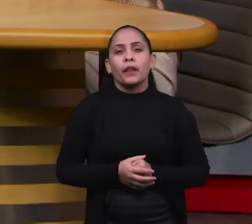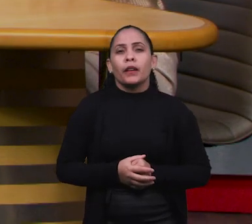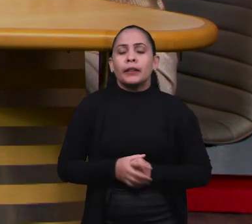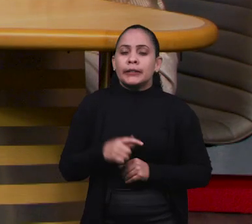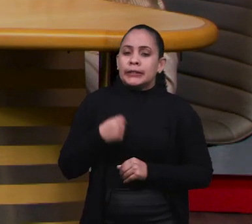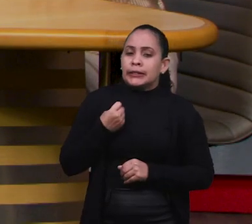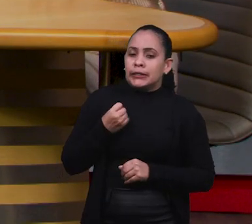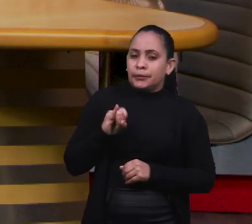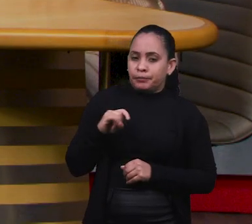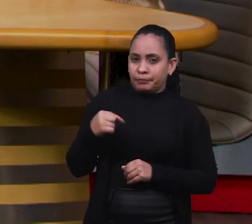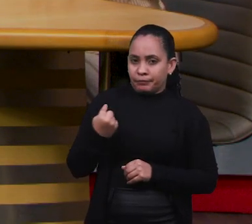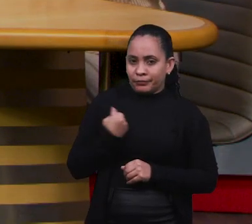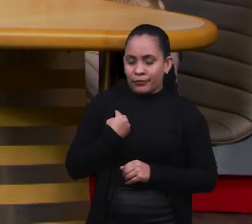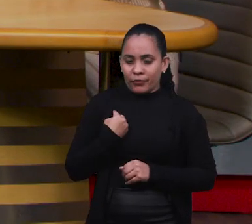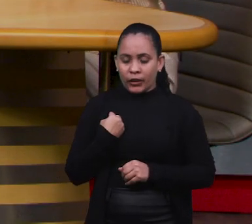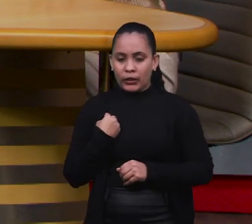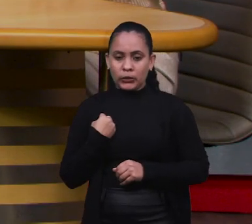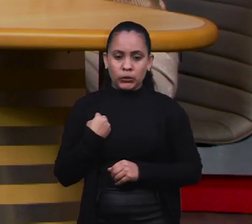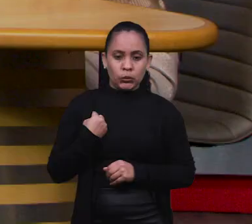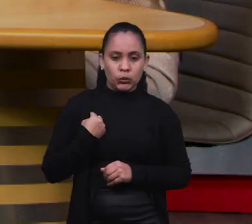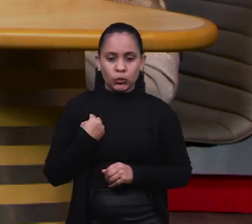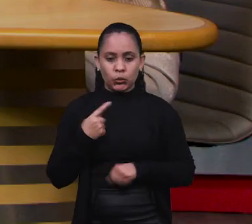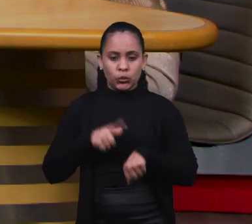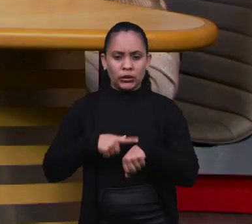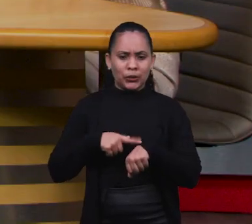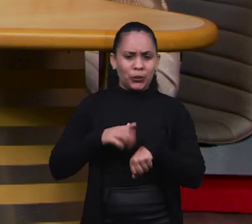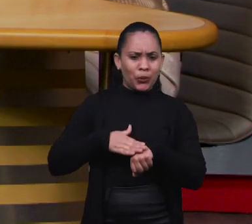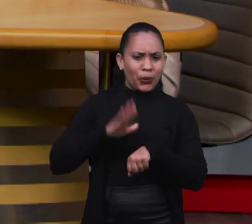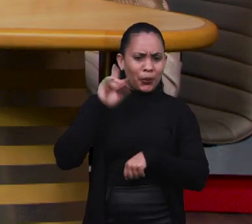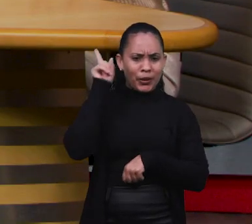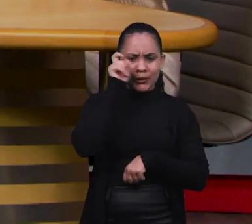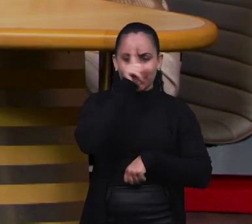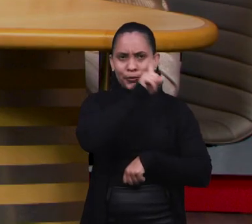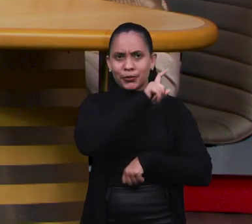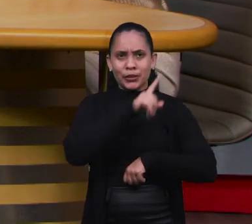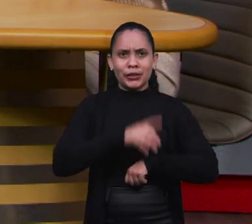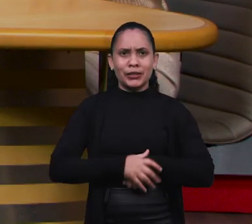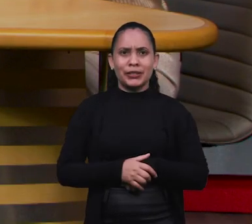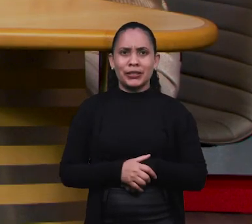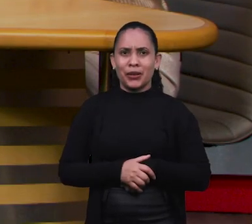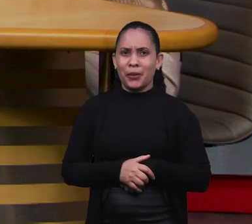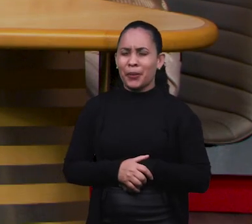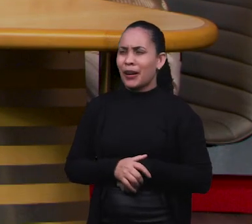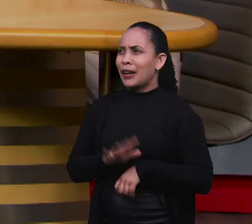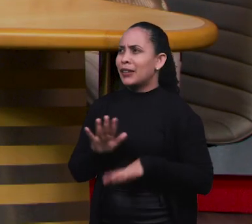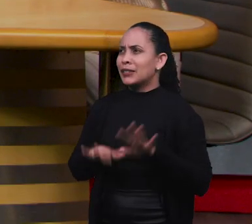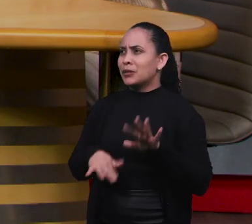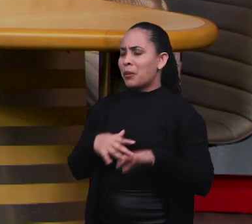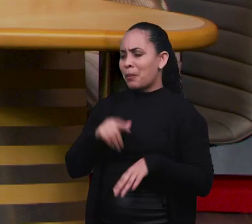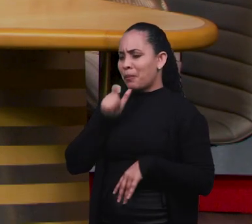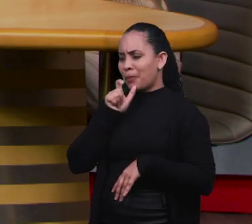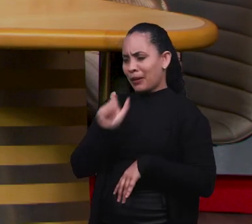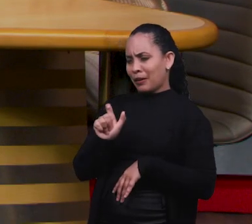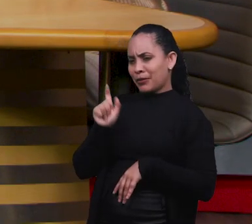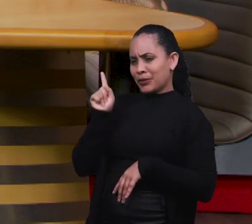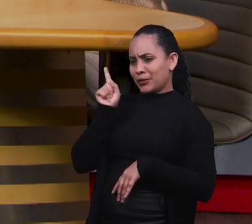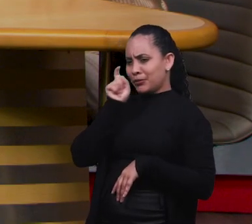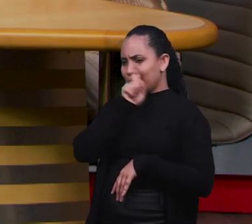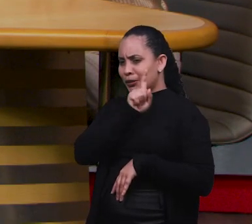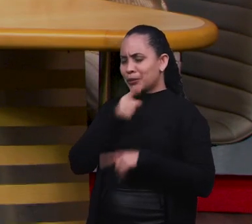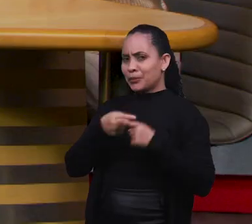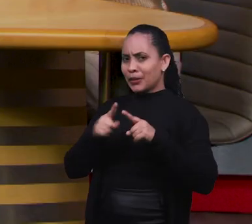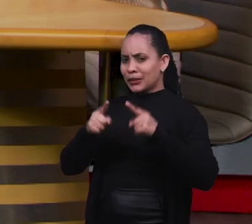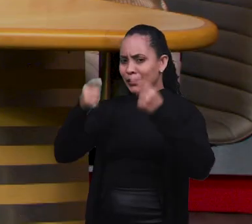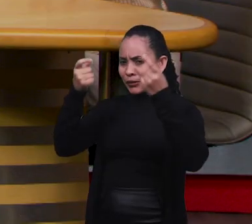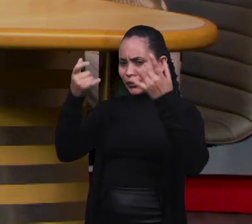que ela considera um pouco mais difícil, é uma palavra muito complicada, muito triste, mas